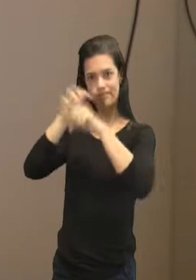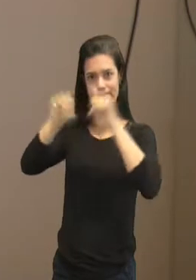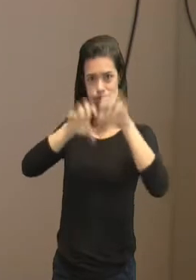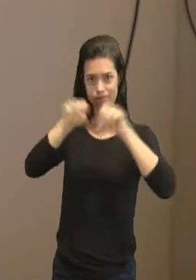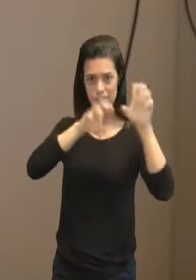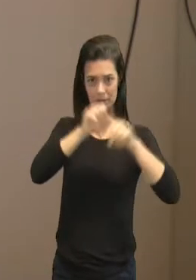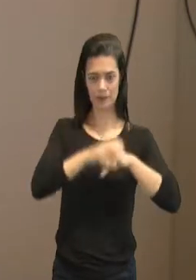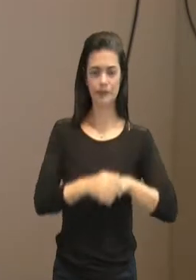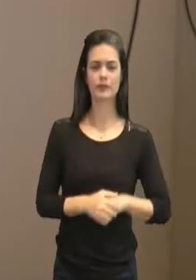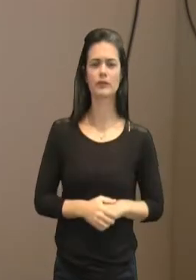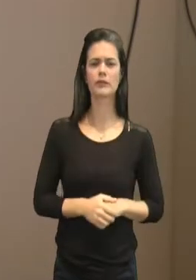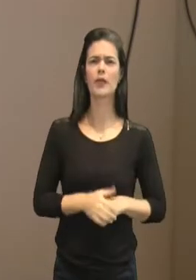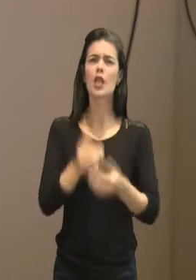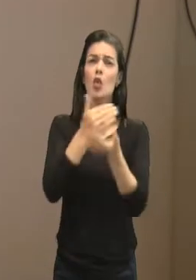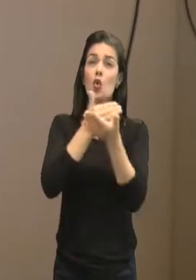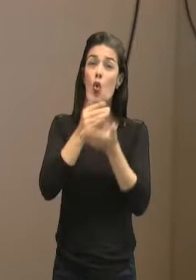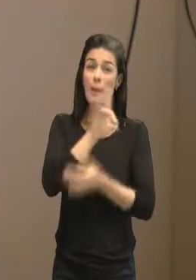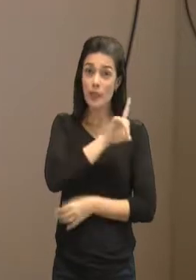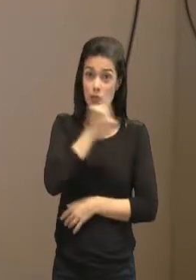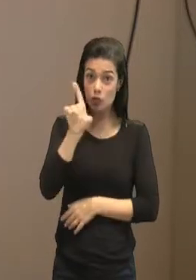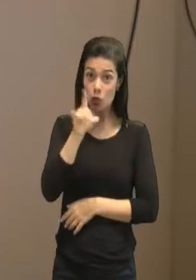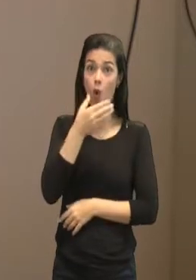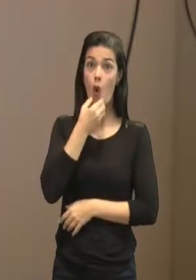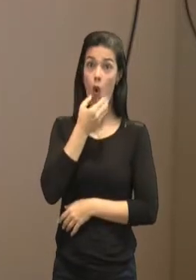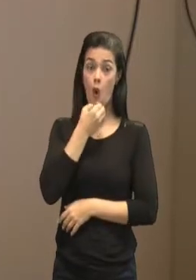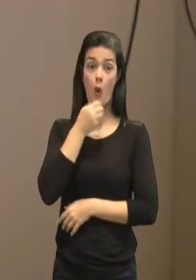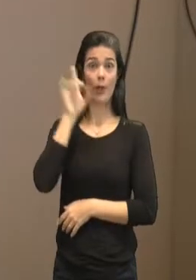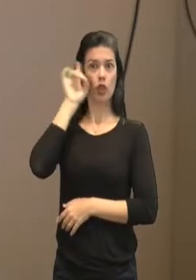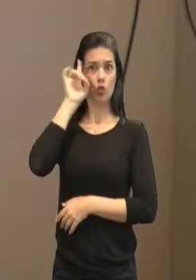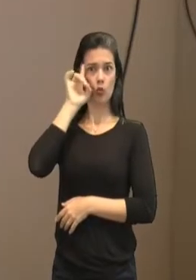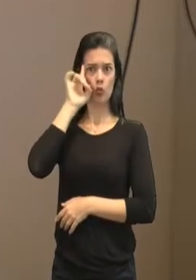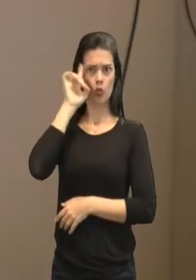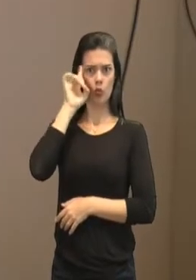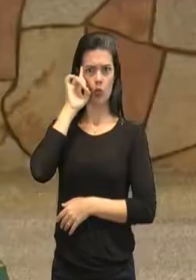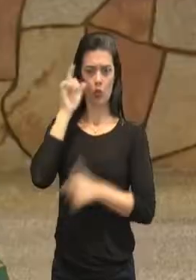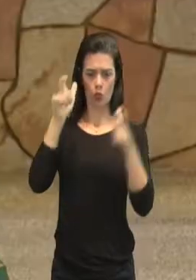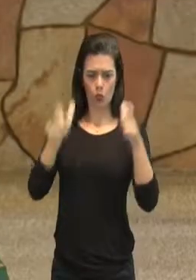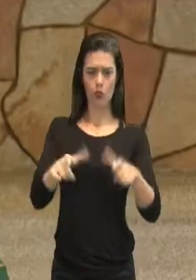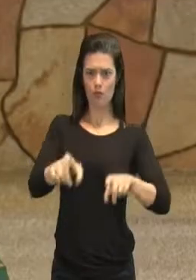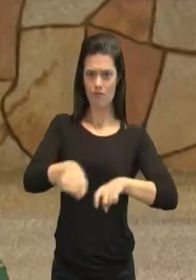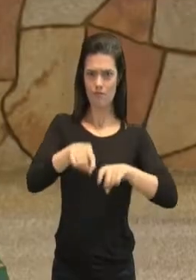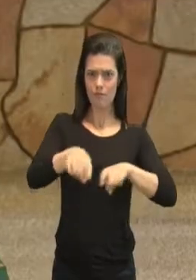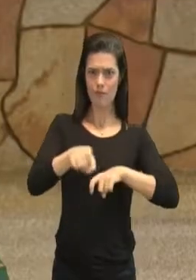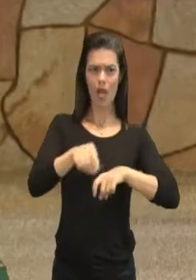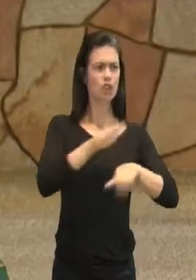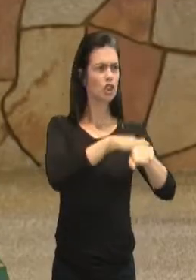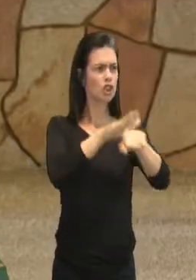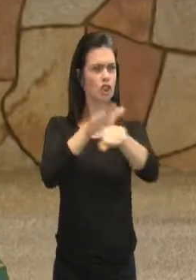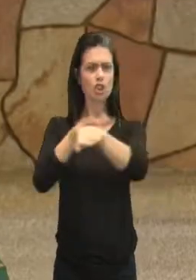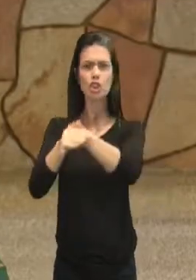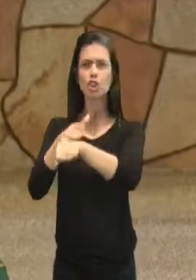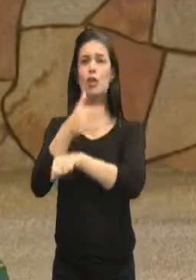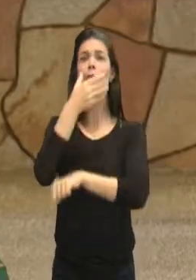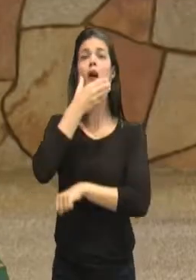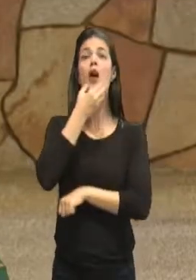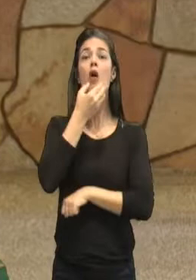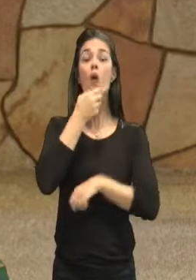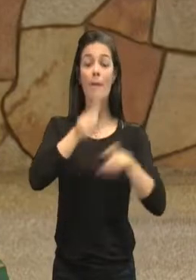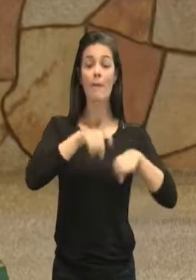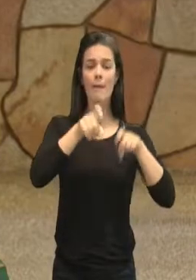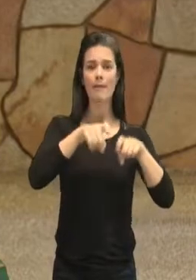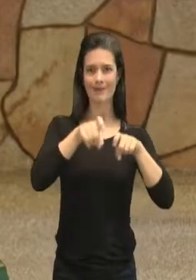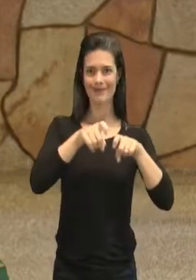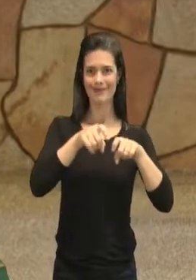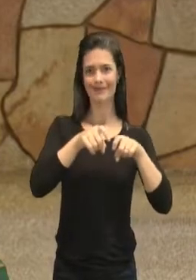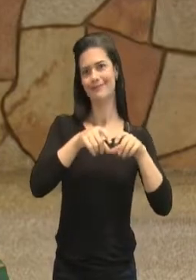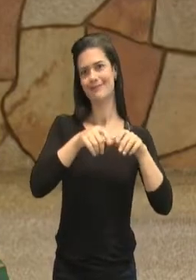ainda, aquele dono daquele campo de uvas chama trabalhadores e eles então vão até a vinha